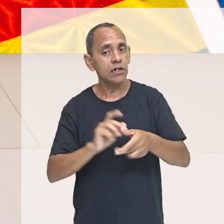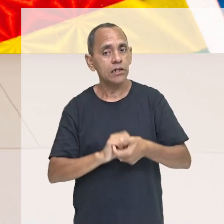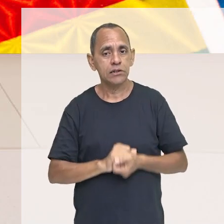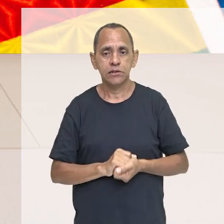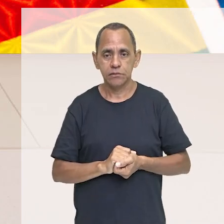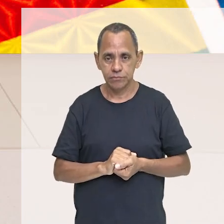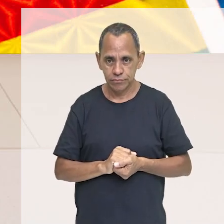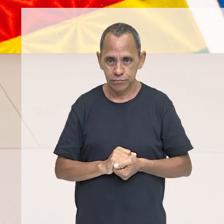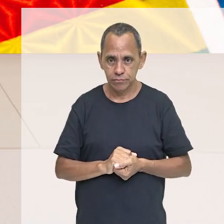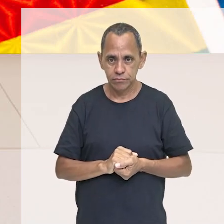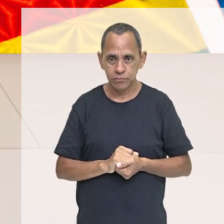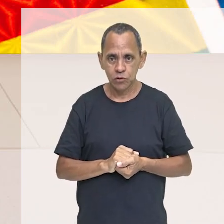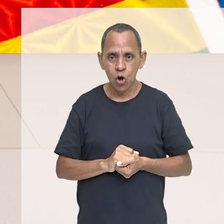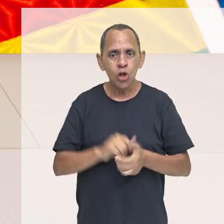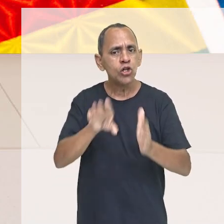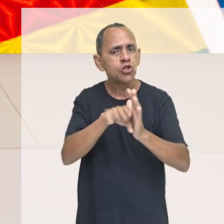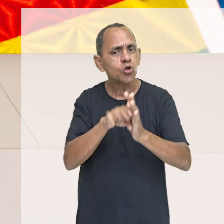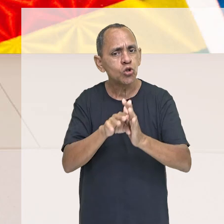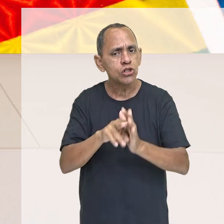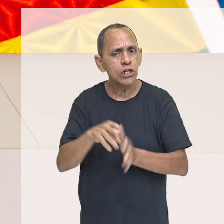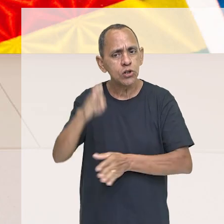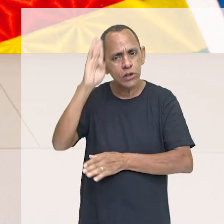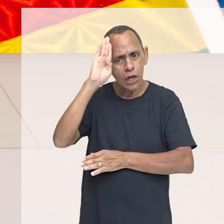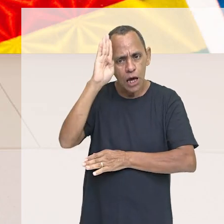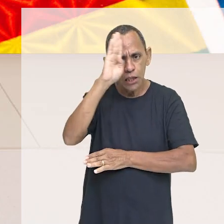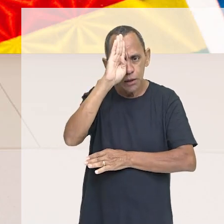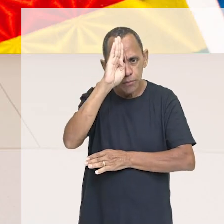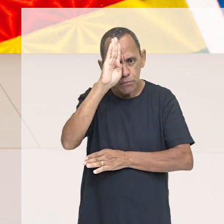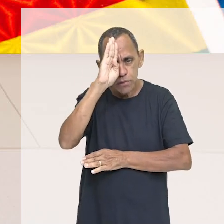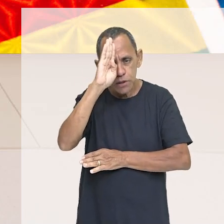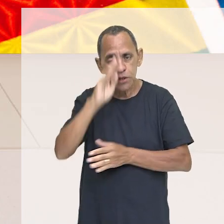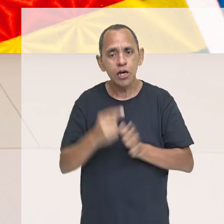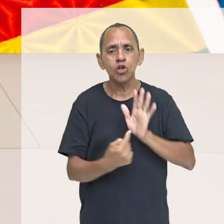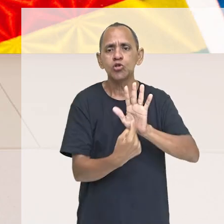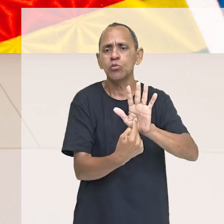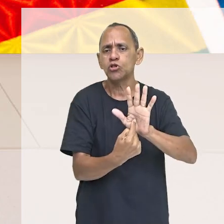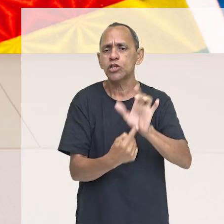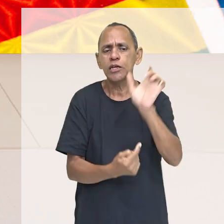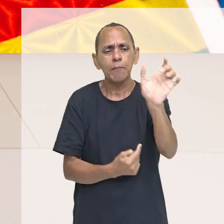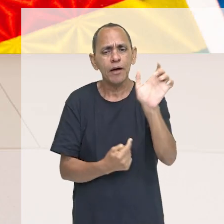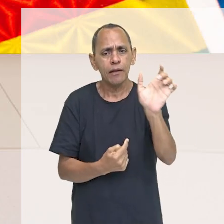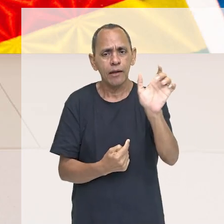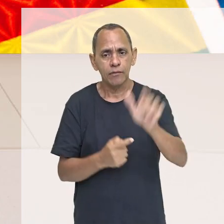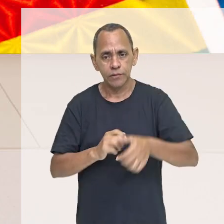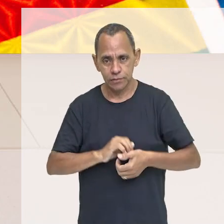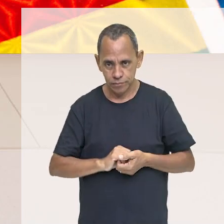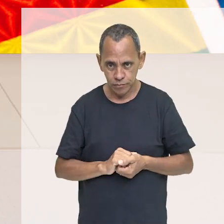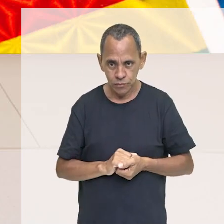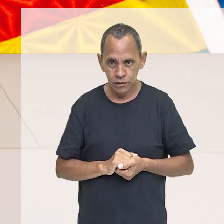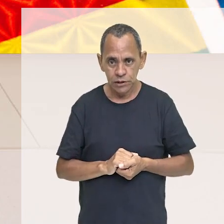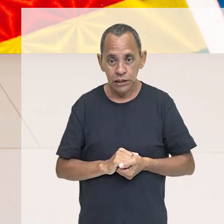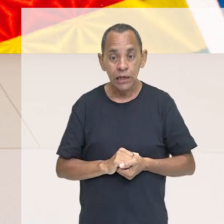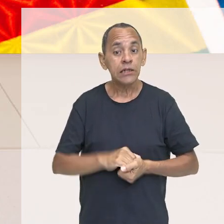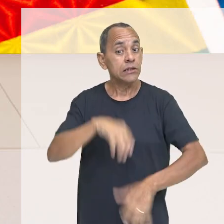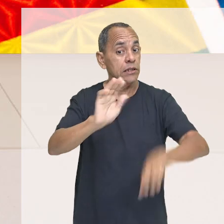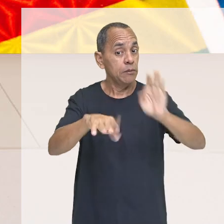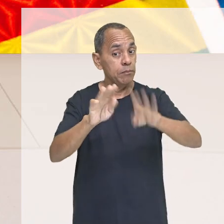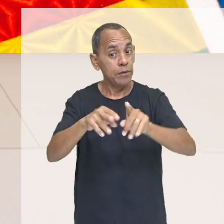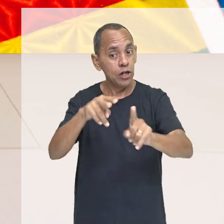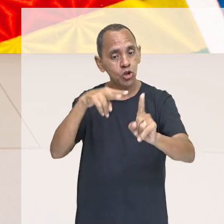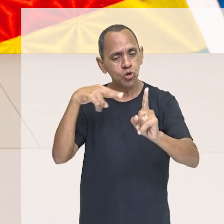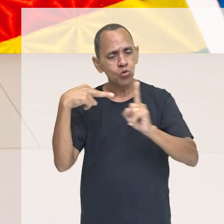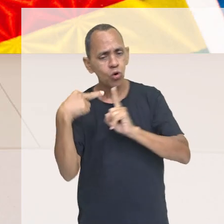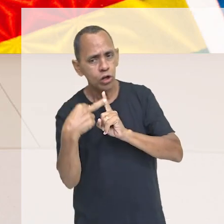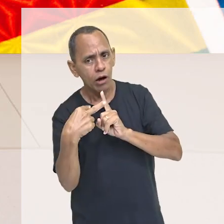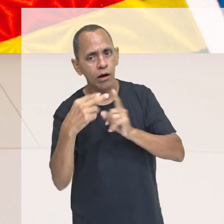conceitual, acadêmica, na definição do termo. Depende do olhar. As medidas sociais e